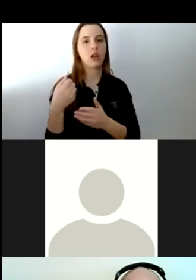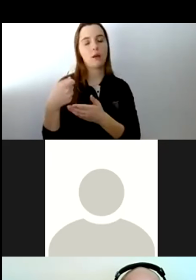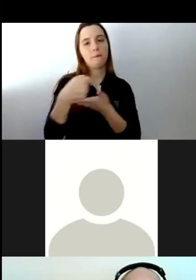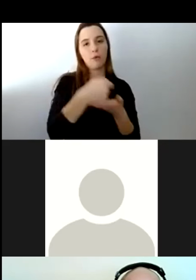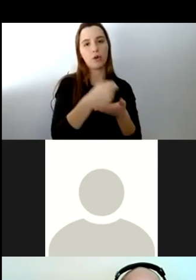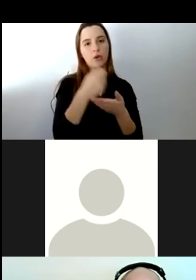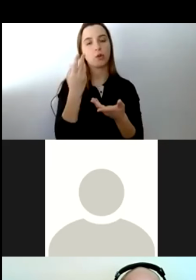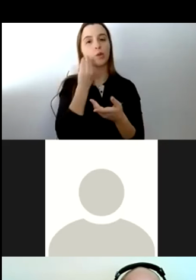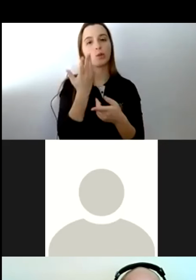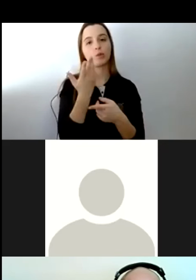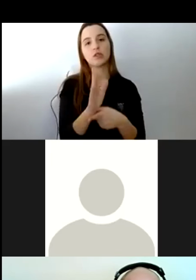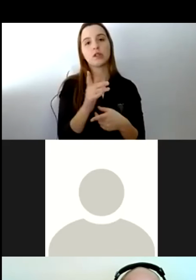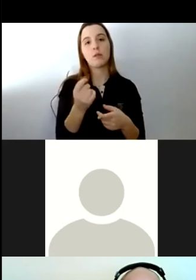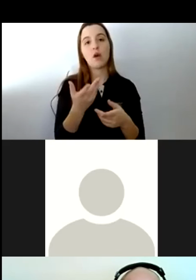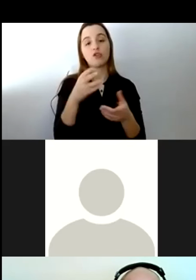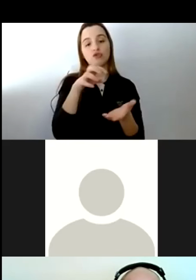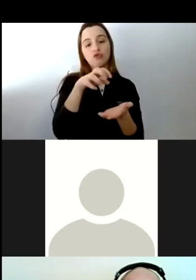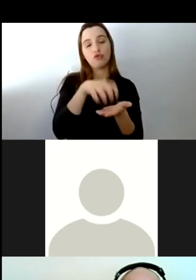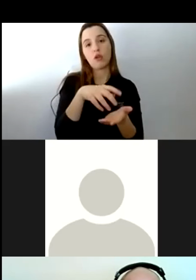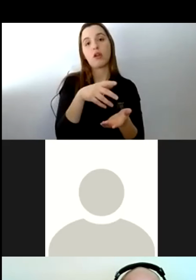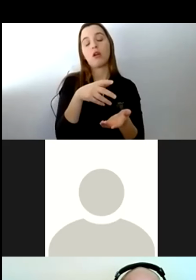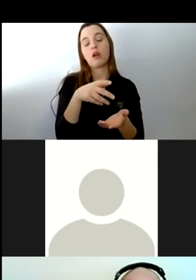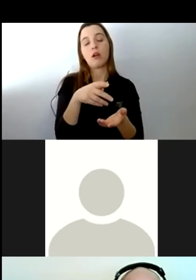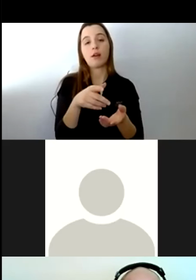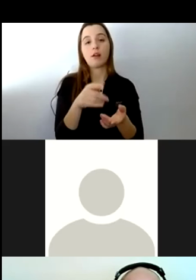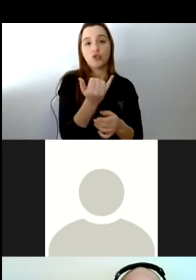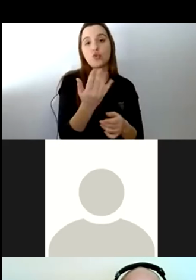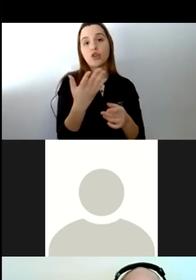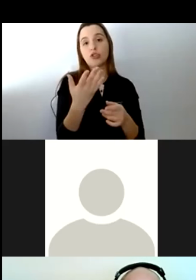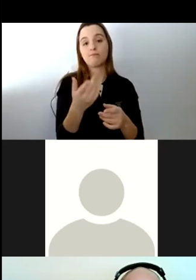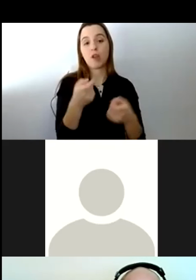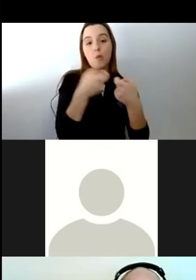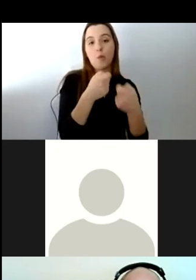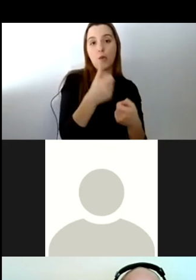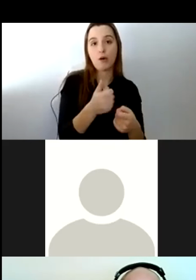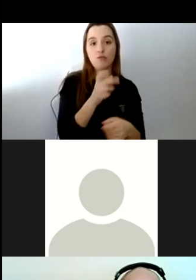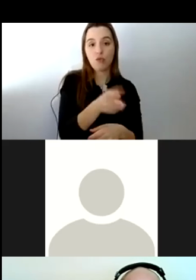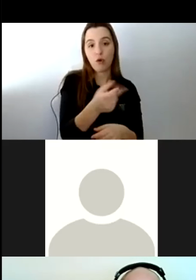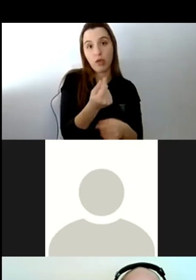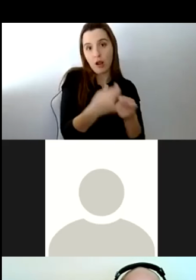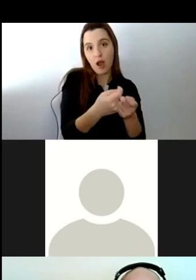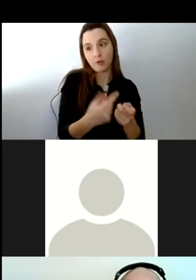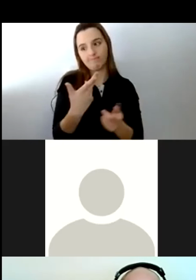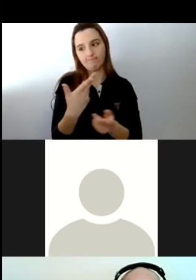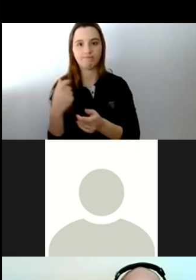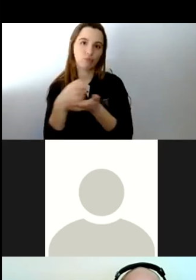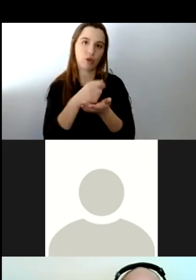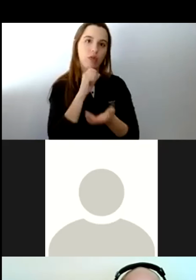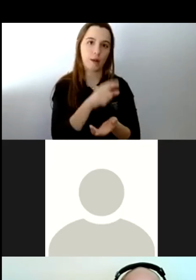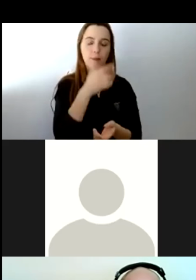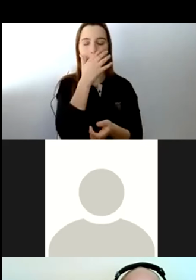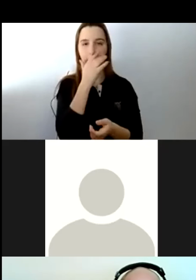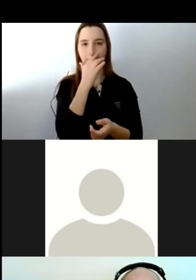de estabelecimentos adequados. A pensão de invalidez. O direito à pensão de invalidez